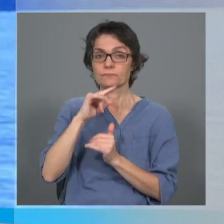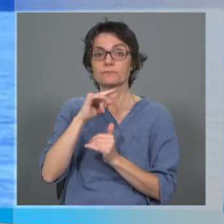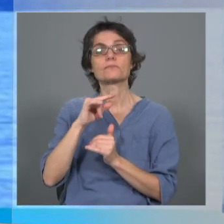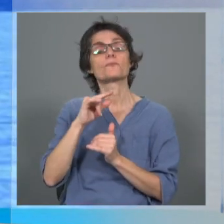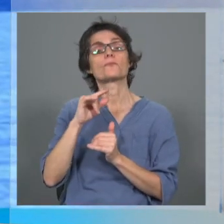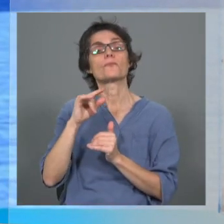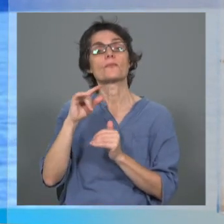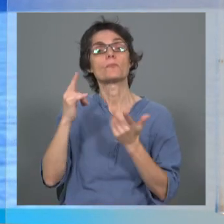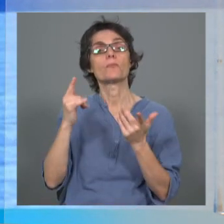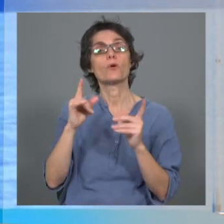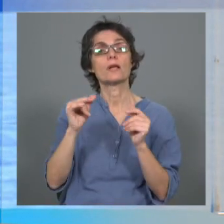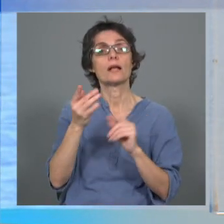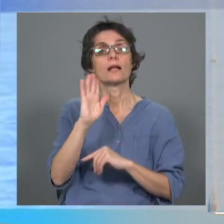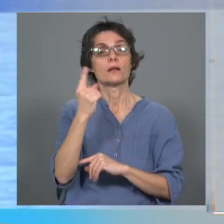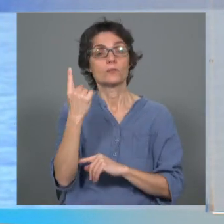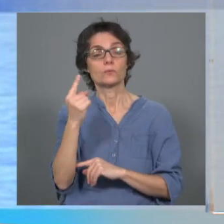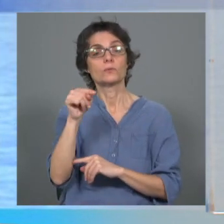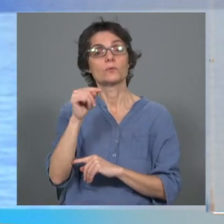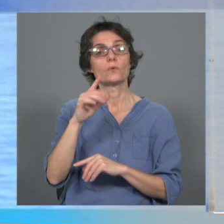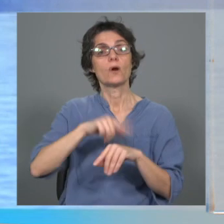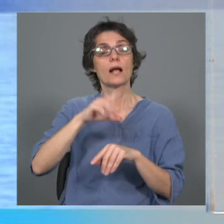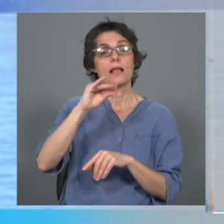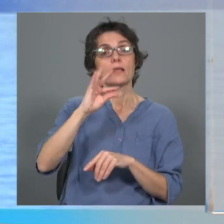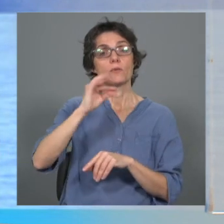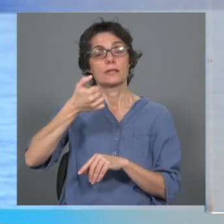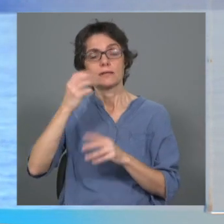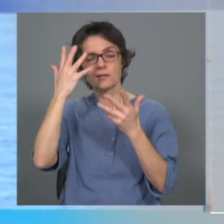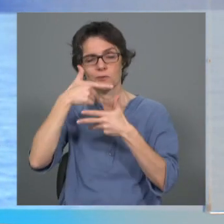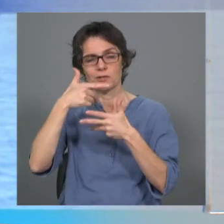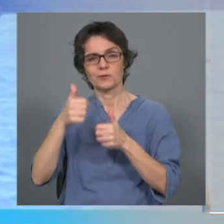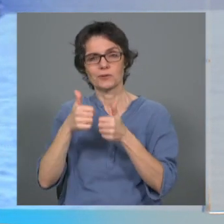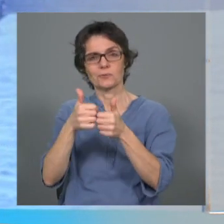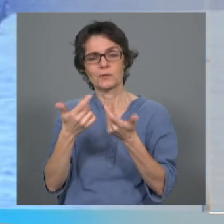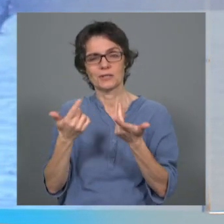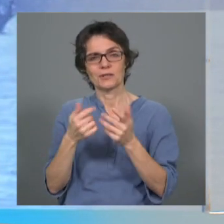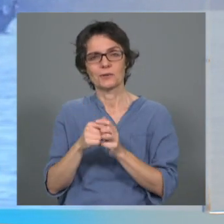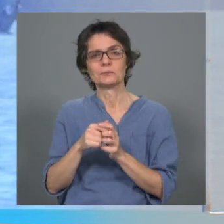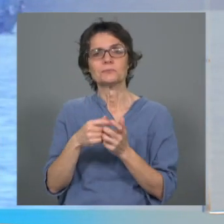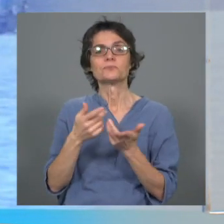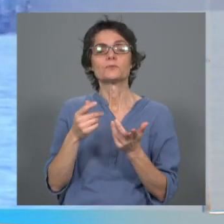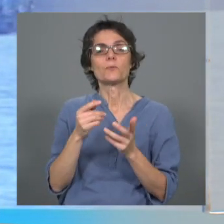ao auditório da Antena 1, quando forem 22h45, e acompanhar a edição rádio do